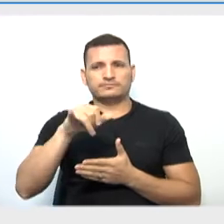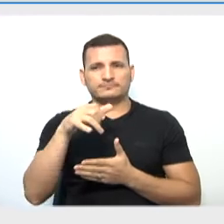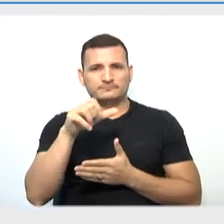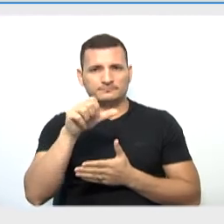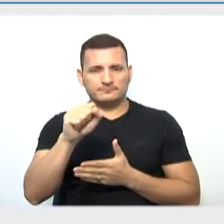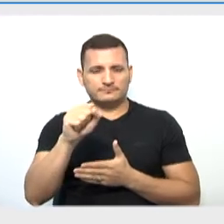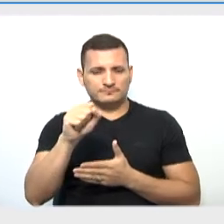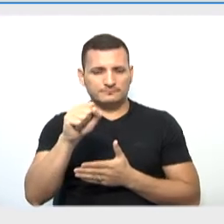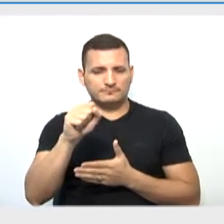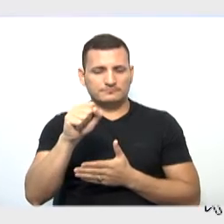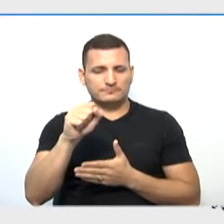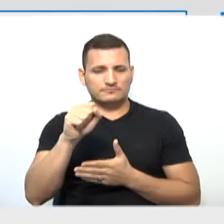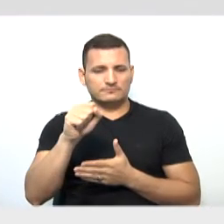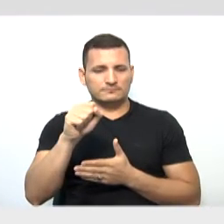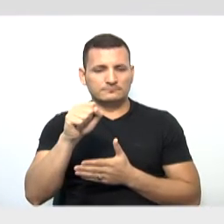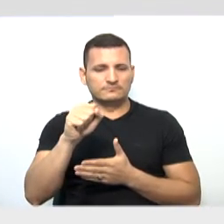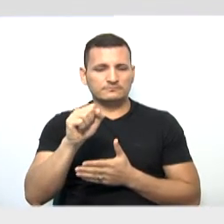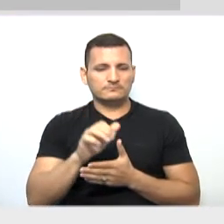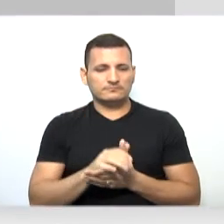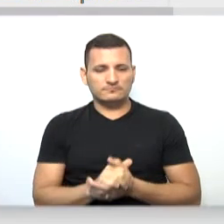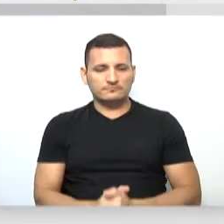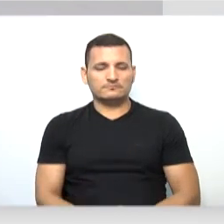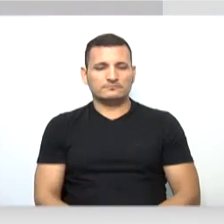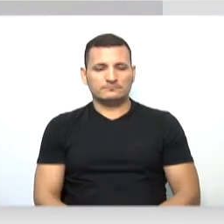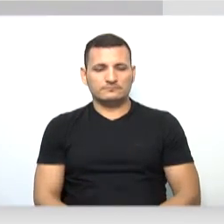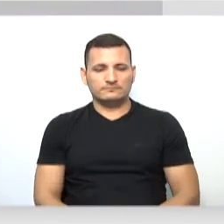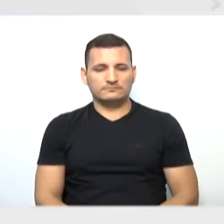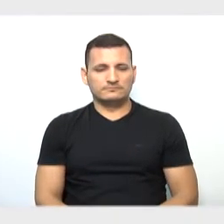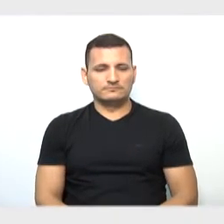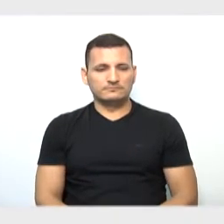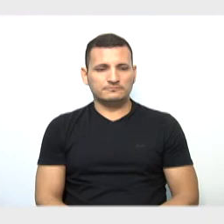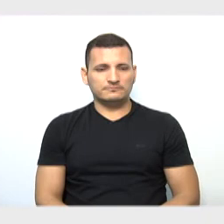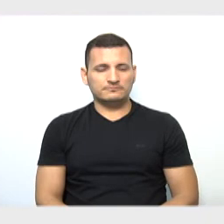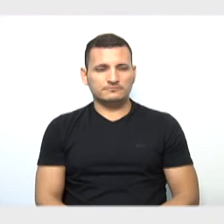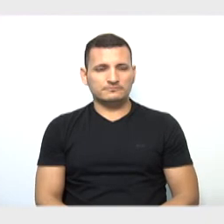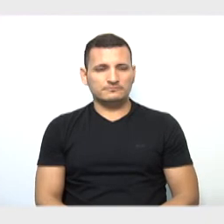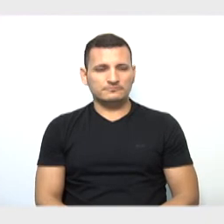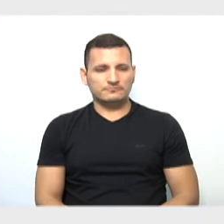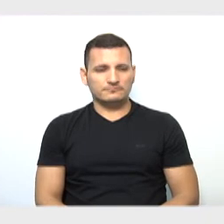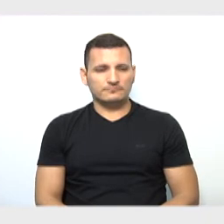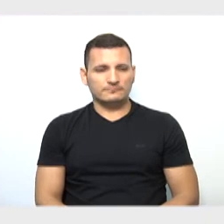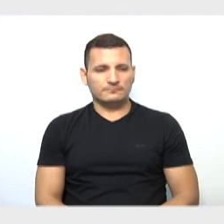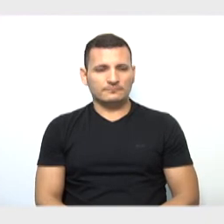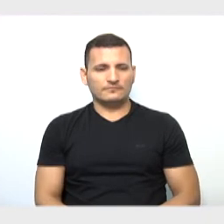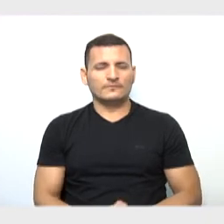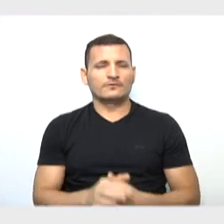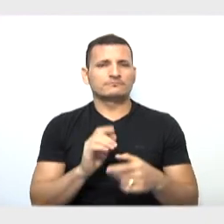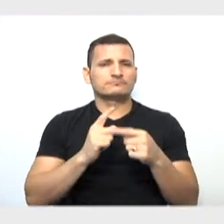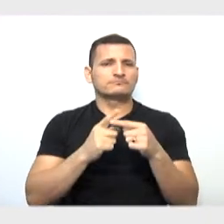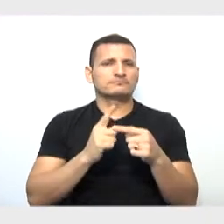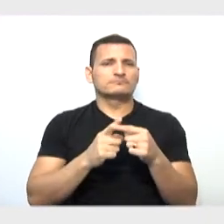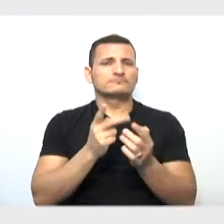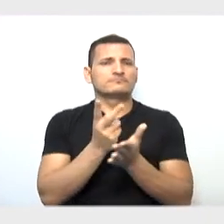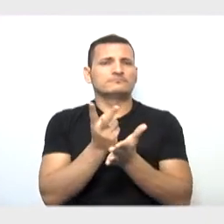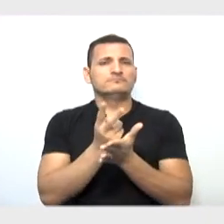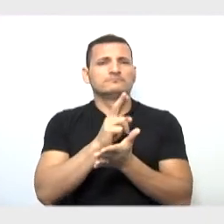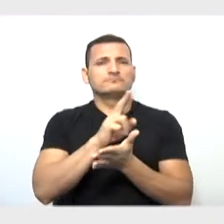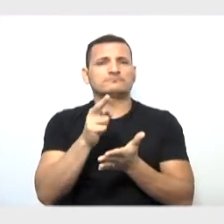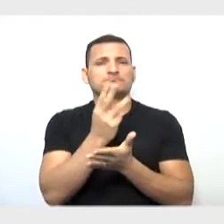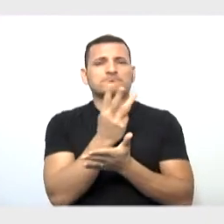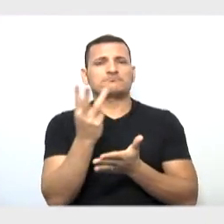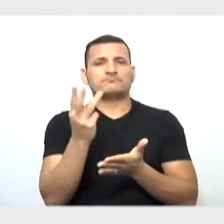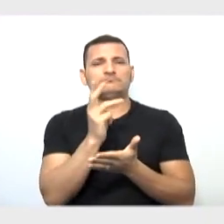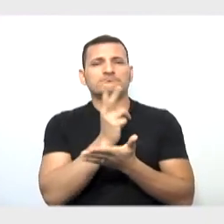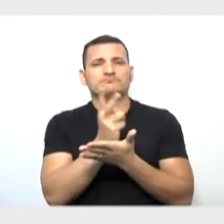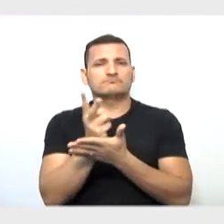4.js, que esse aqui é o JavaScript. E salva, tá? Professora, por que você coloca o mesmo nome nos